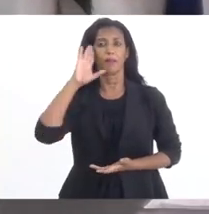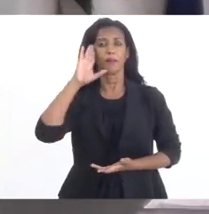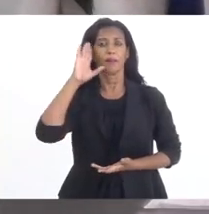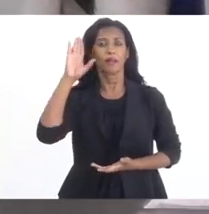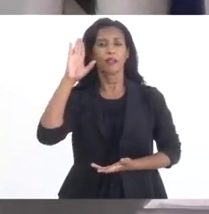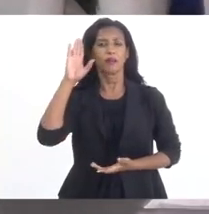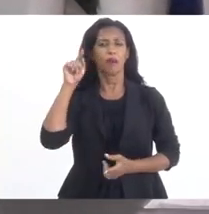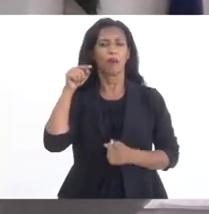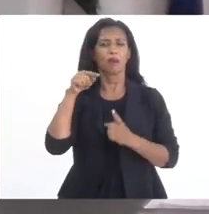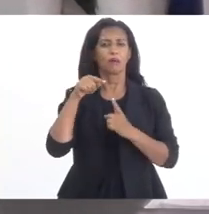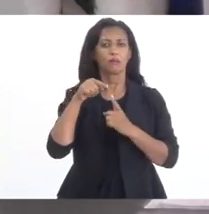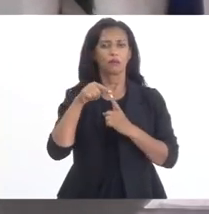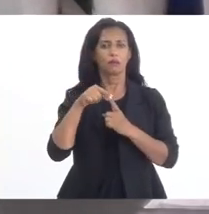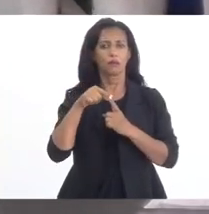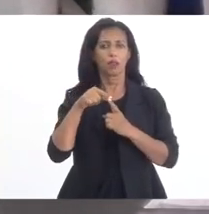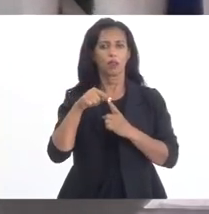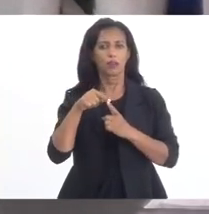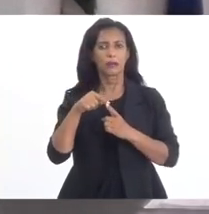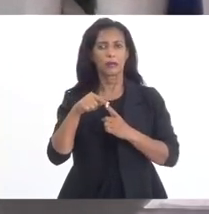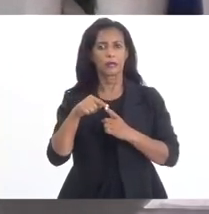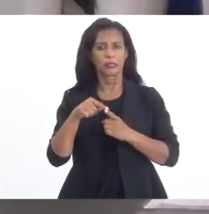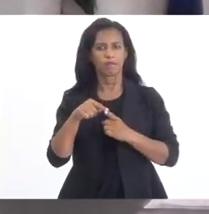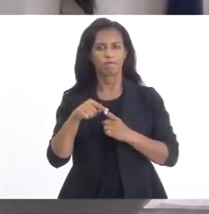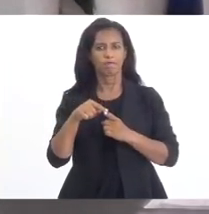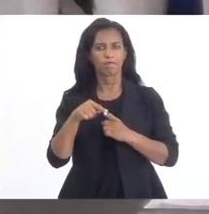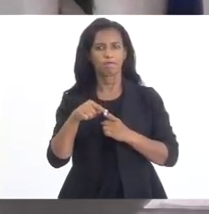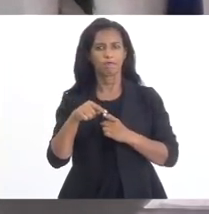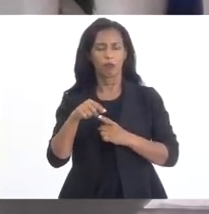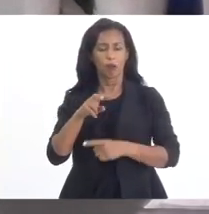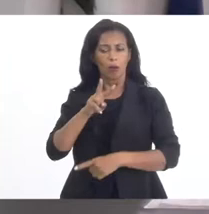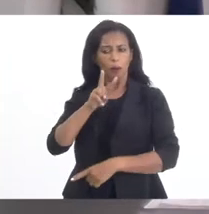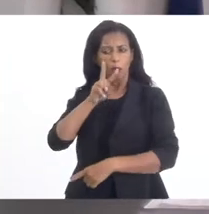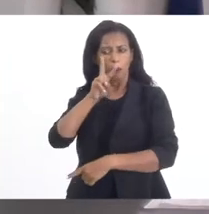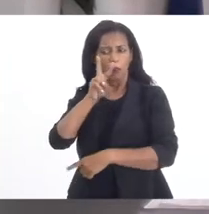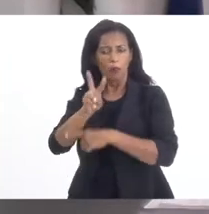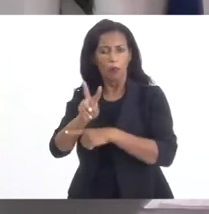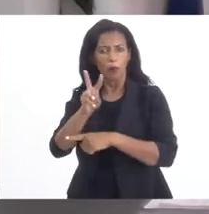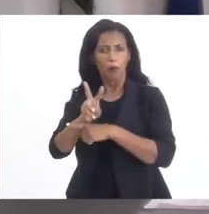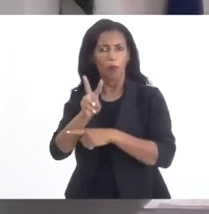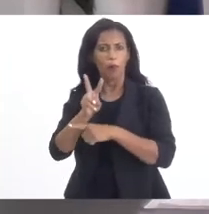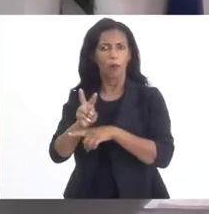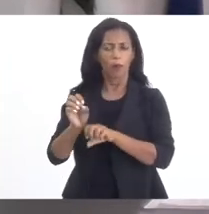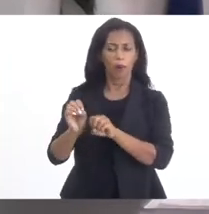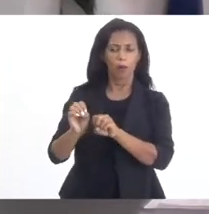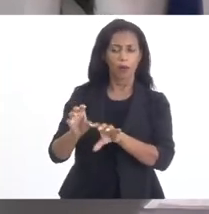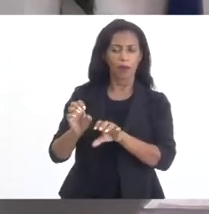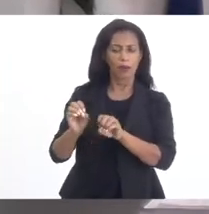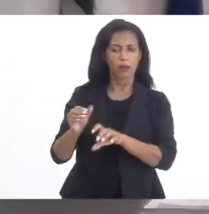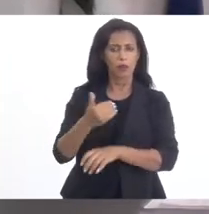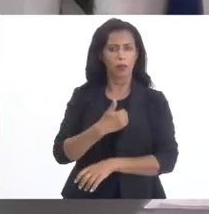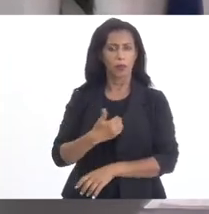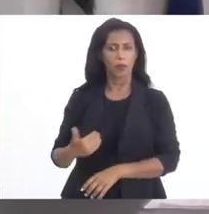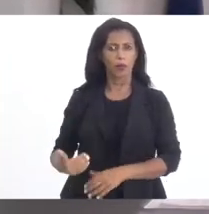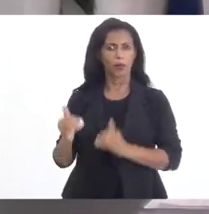foco: salvar o ensino superior público na Zona Oeste.